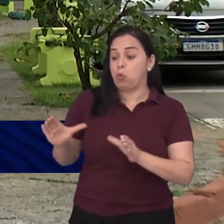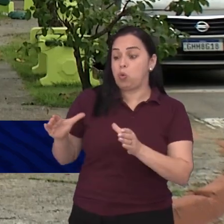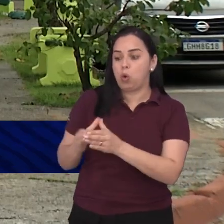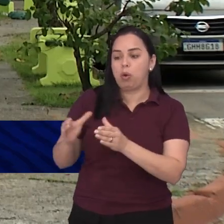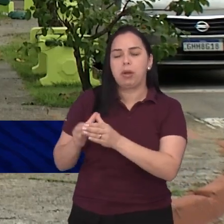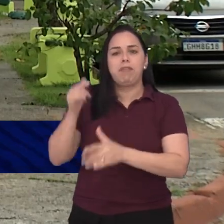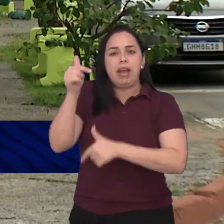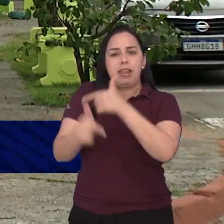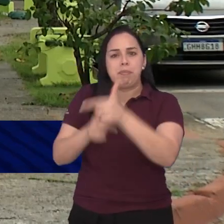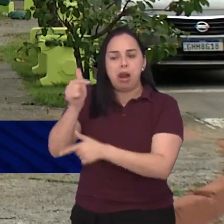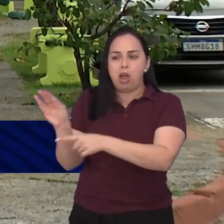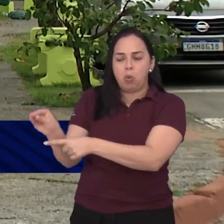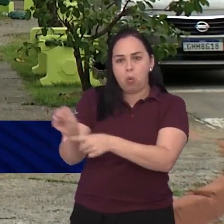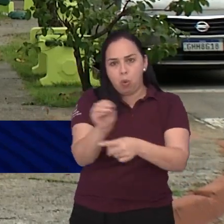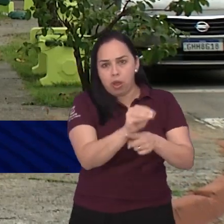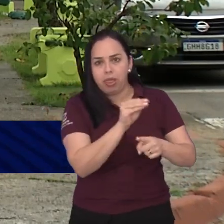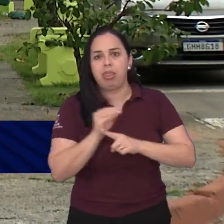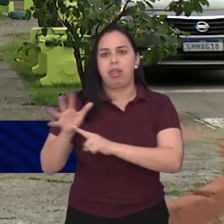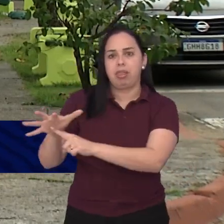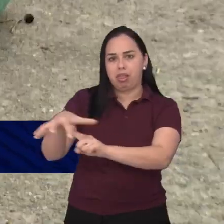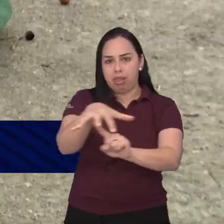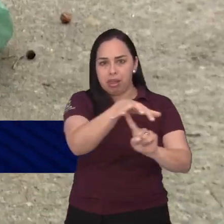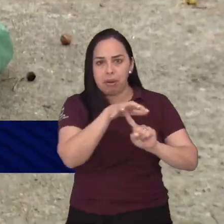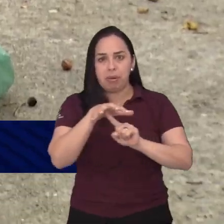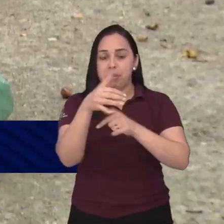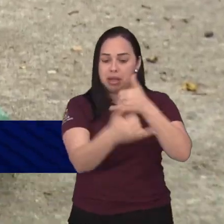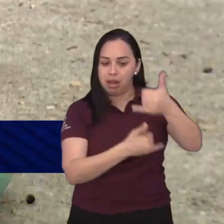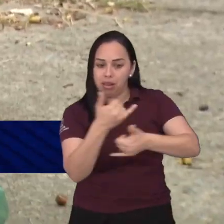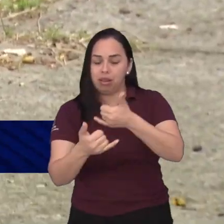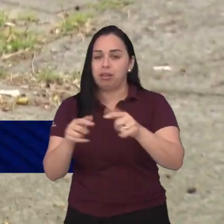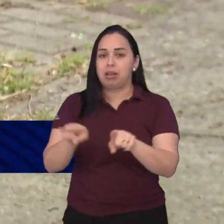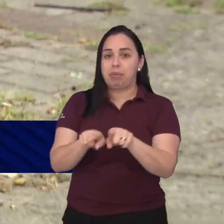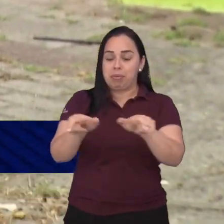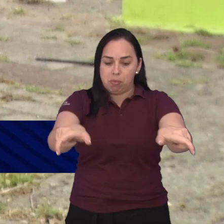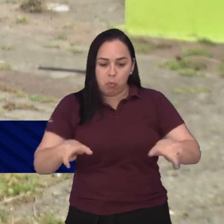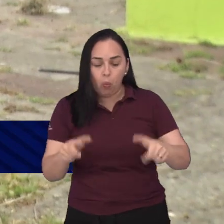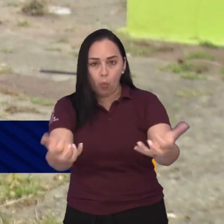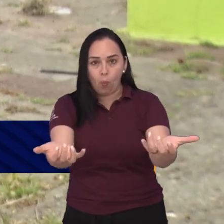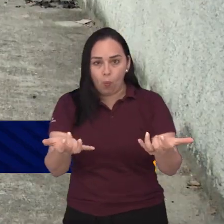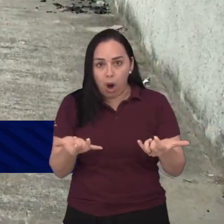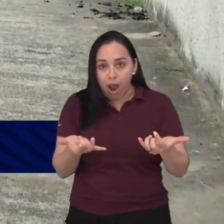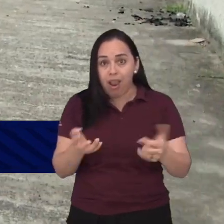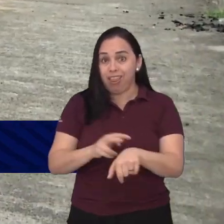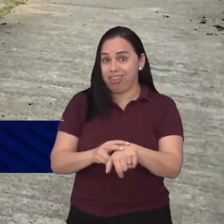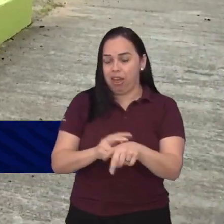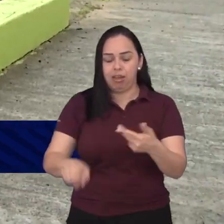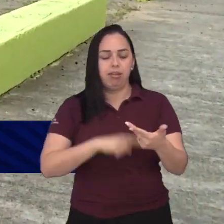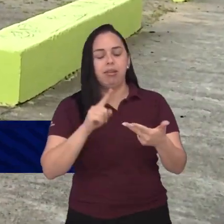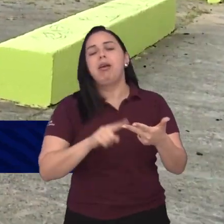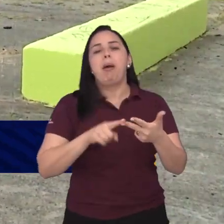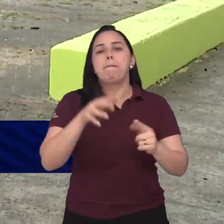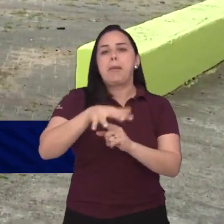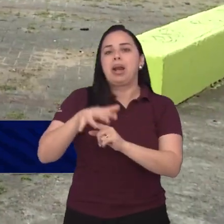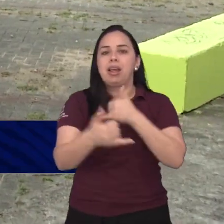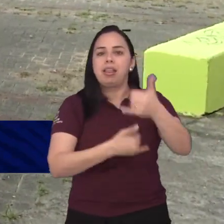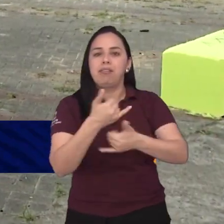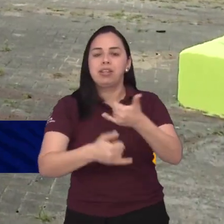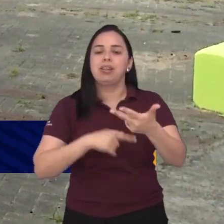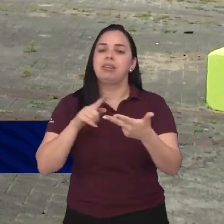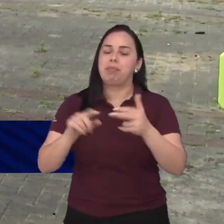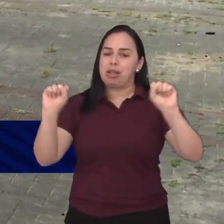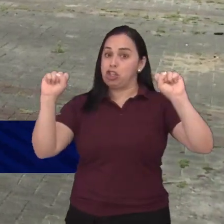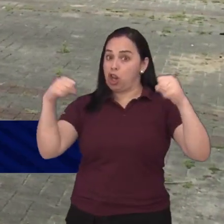cria frente de trabalho para a manutenção e conservação de praças, canteiros, parques infantis, áreas